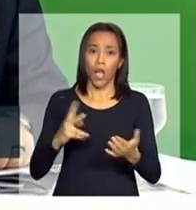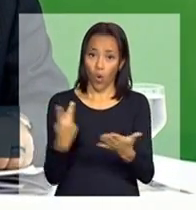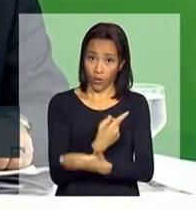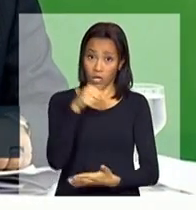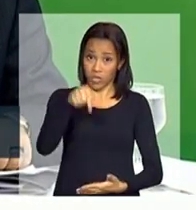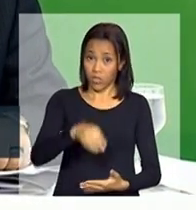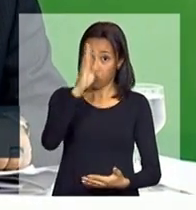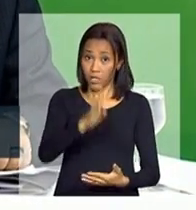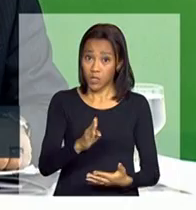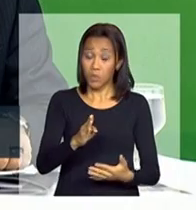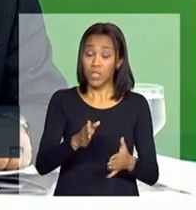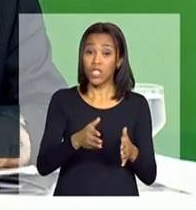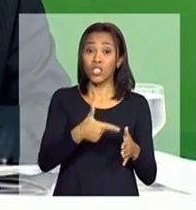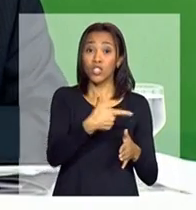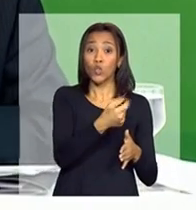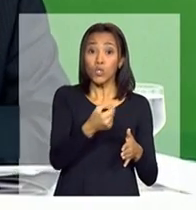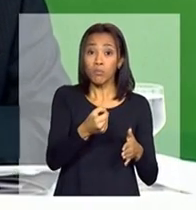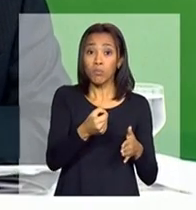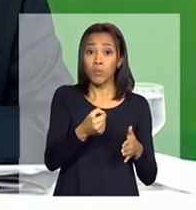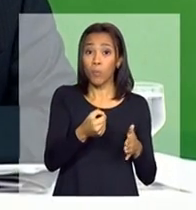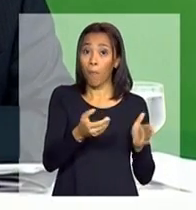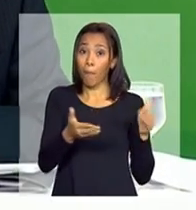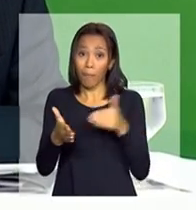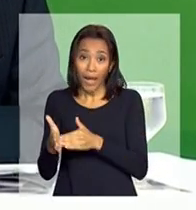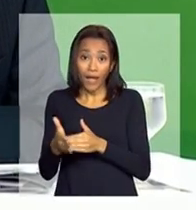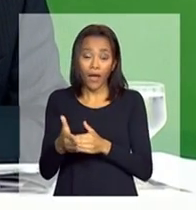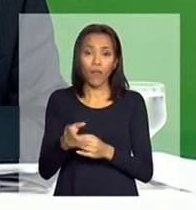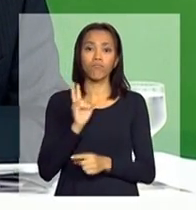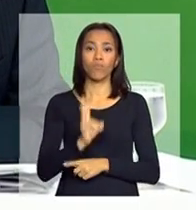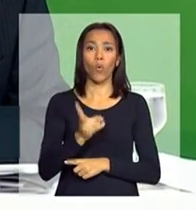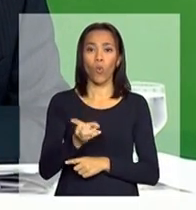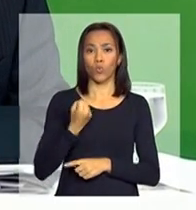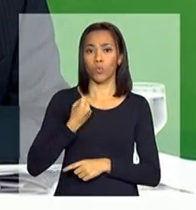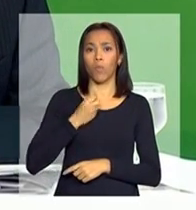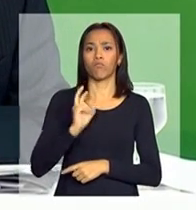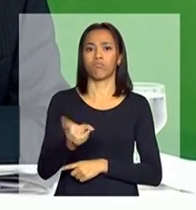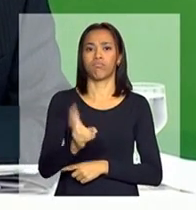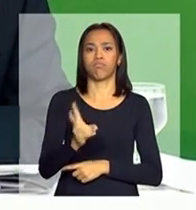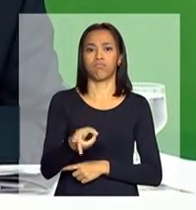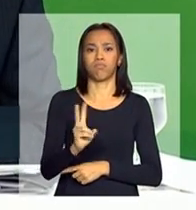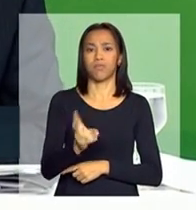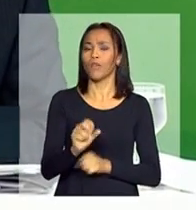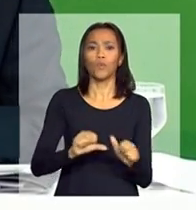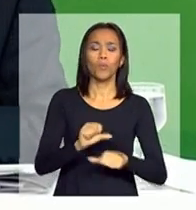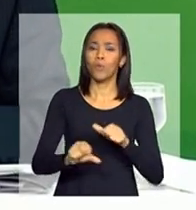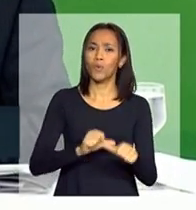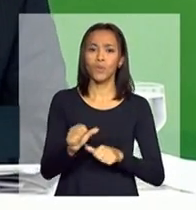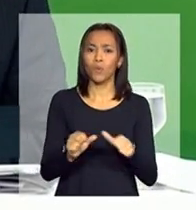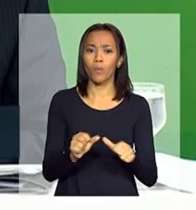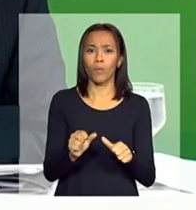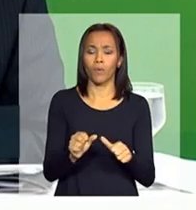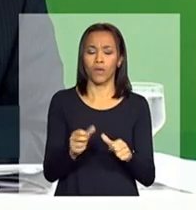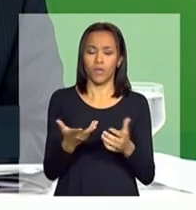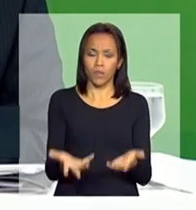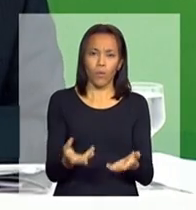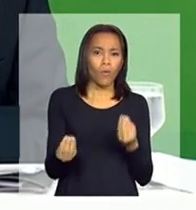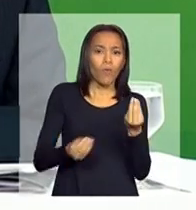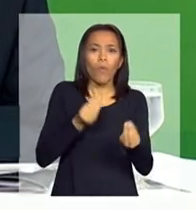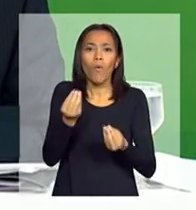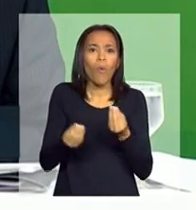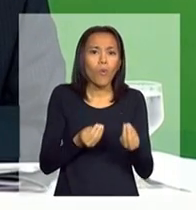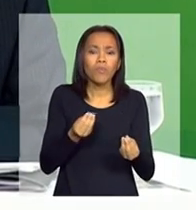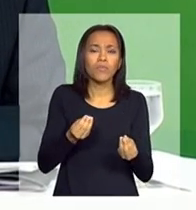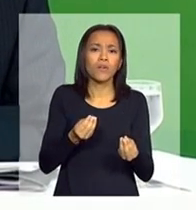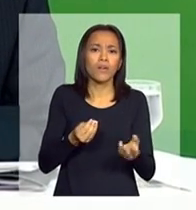e de 2000 para cá ele fica estável na mesma posição olha não há um elemento que possa